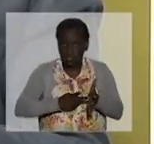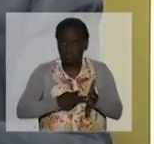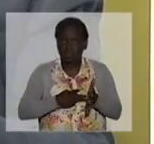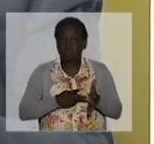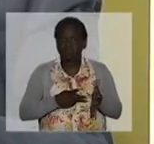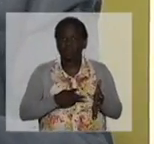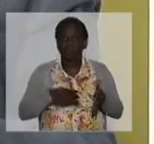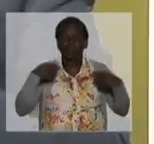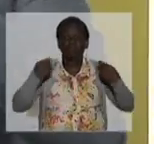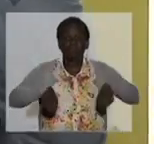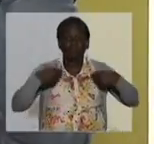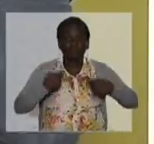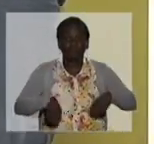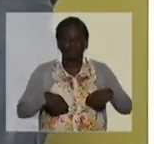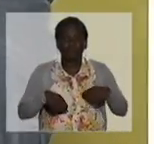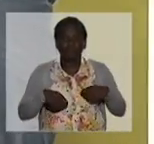sindical